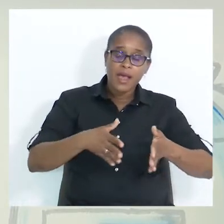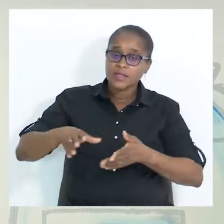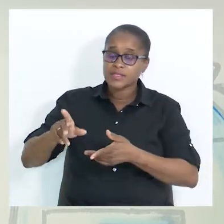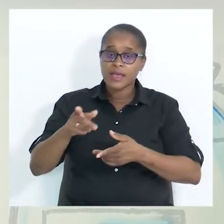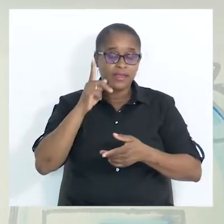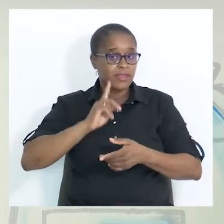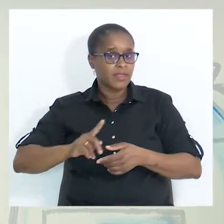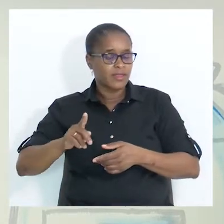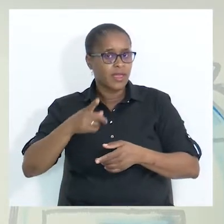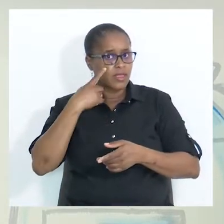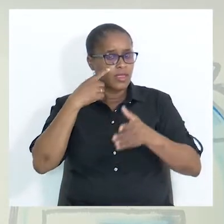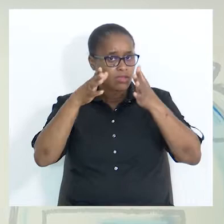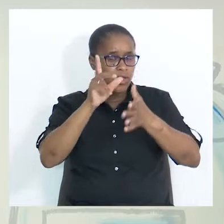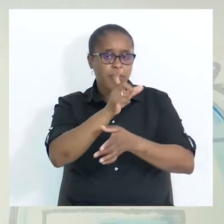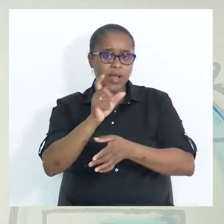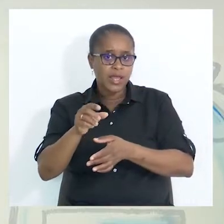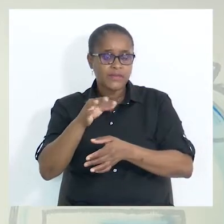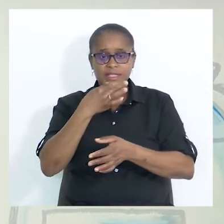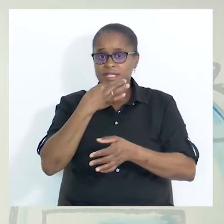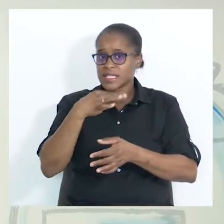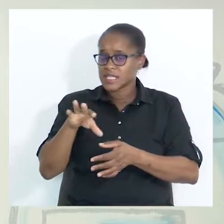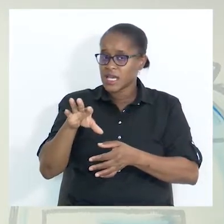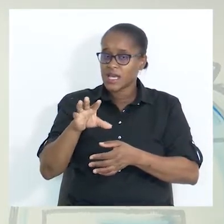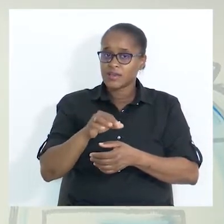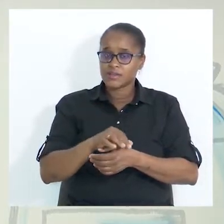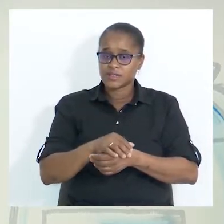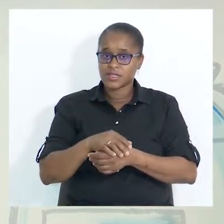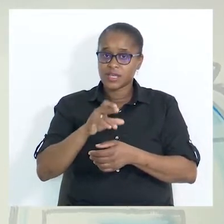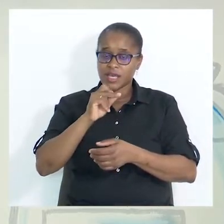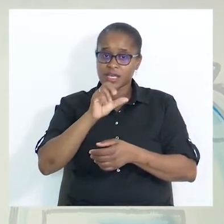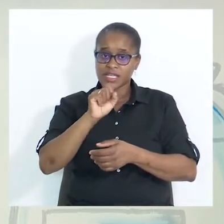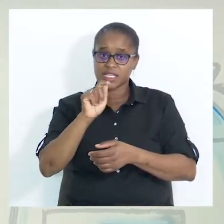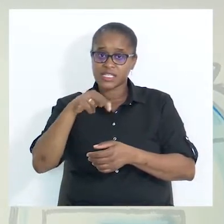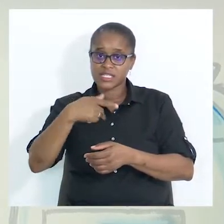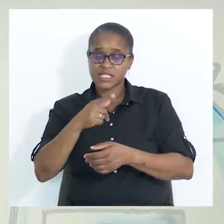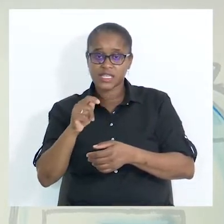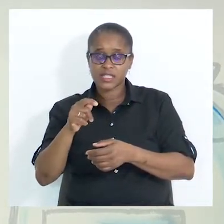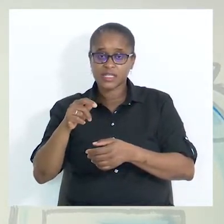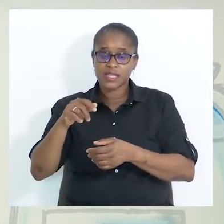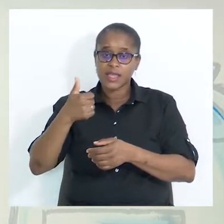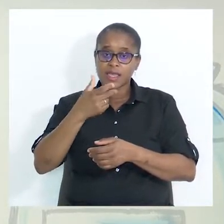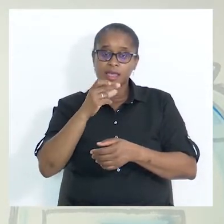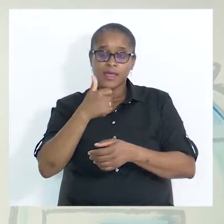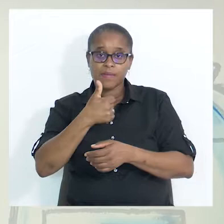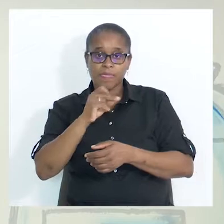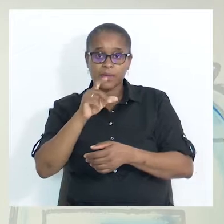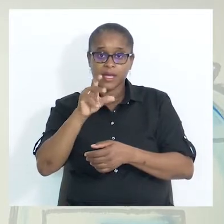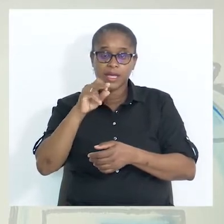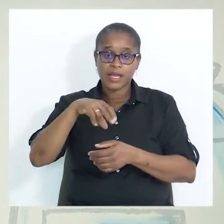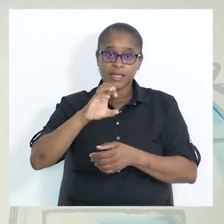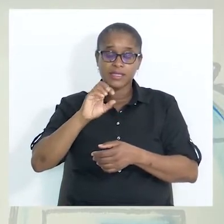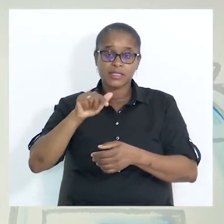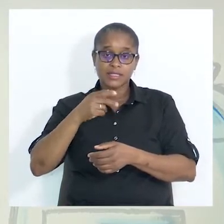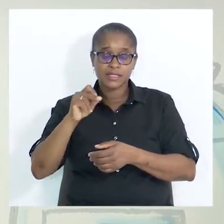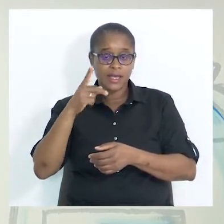à palavra. Não deixava nem a gente se balançar nela. Essa passagem aqui